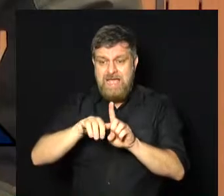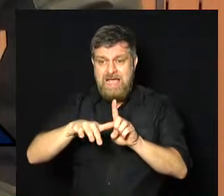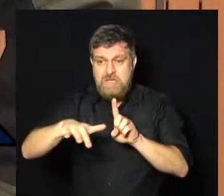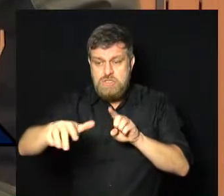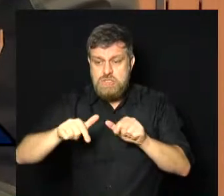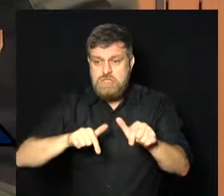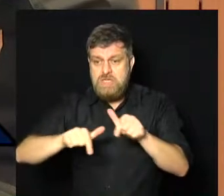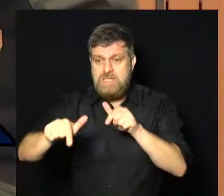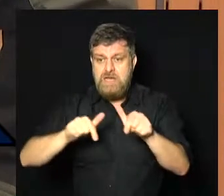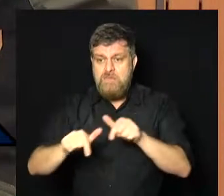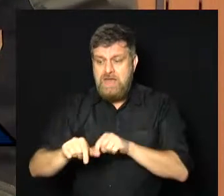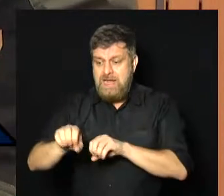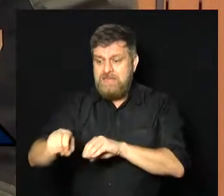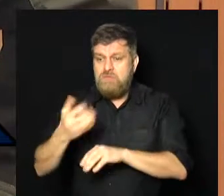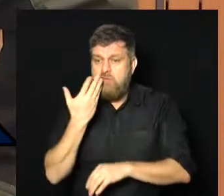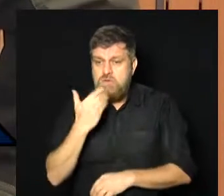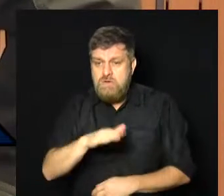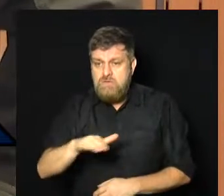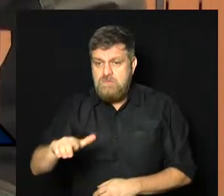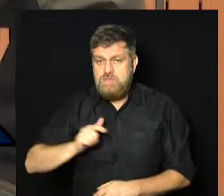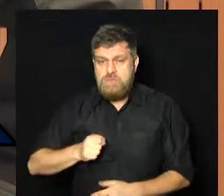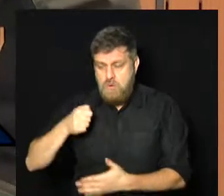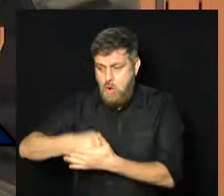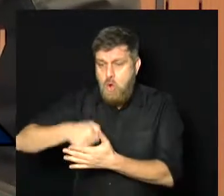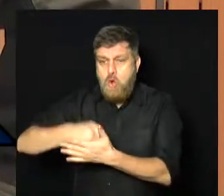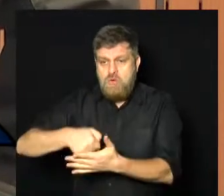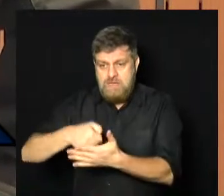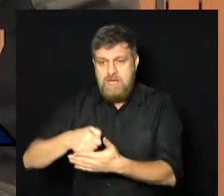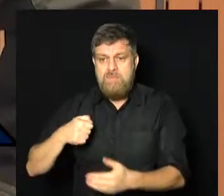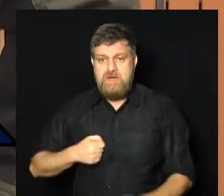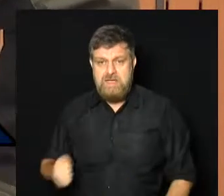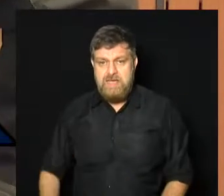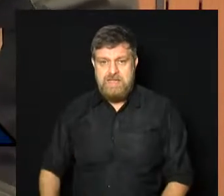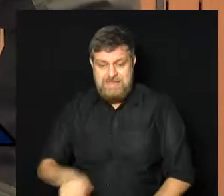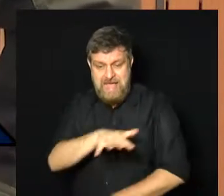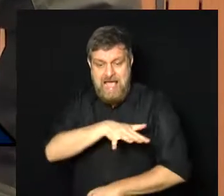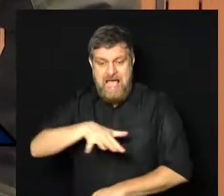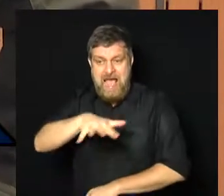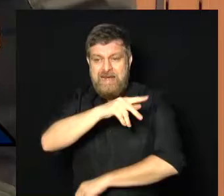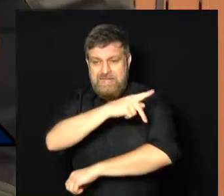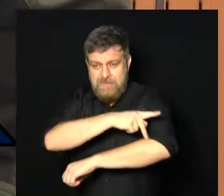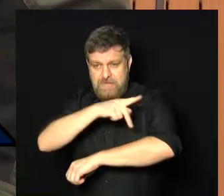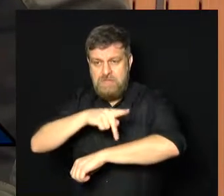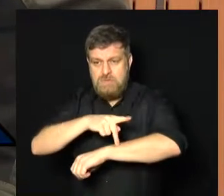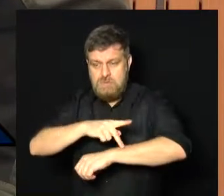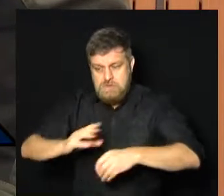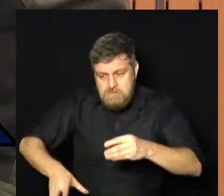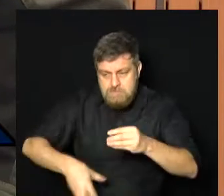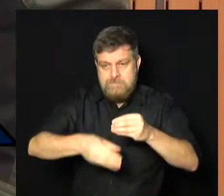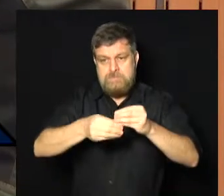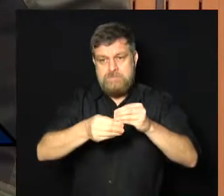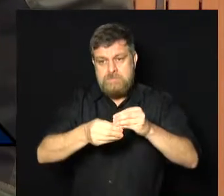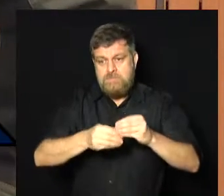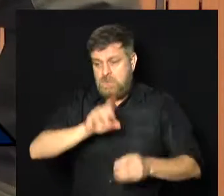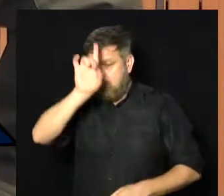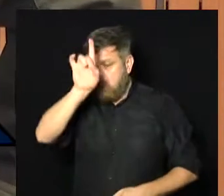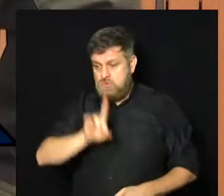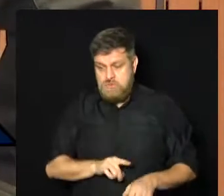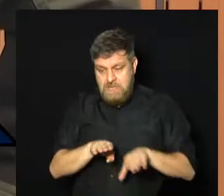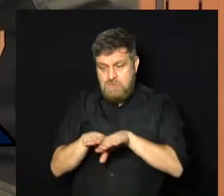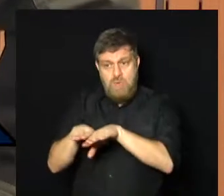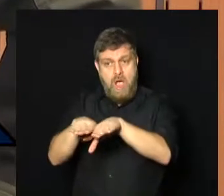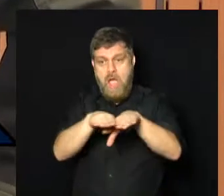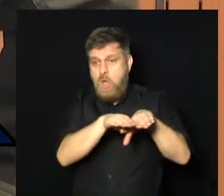infantil, a luta para que elas sejam enquadradas na carreira do magistério, para que tenham direitos, assim como todos os direitos dos